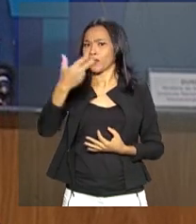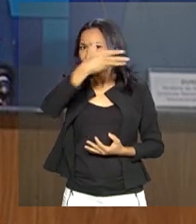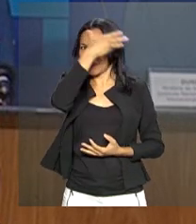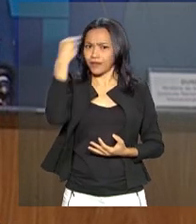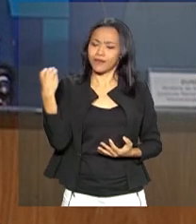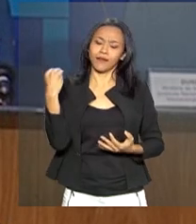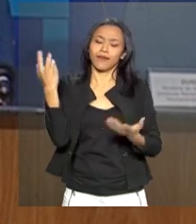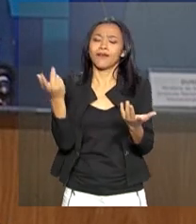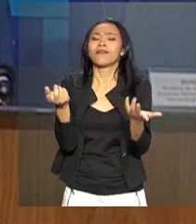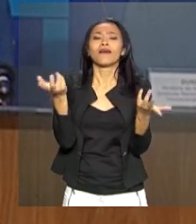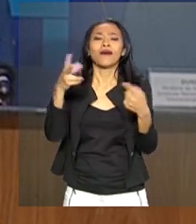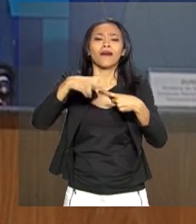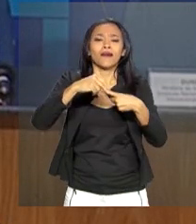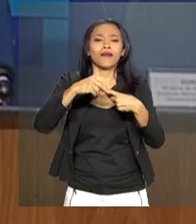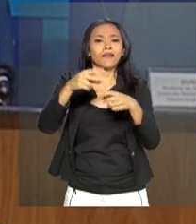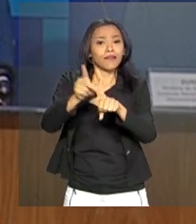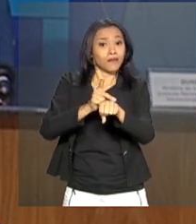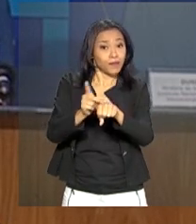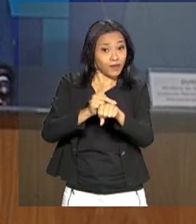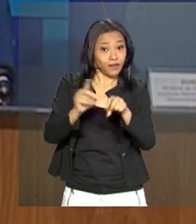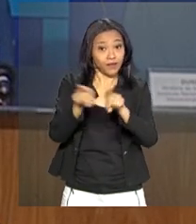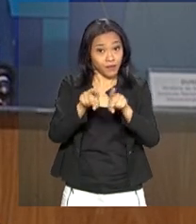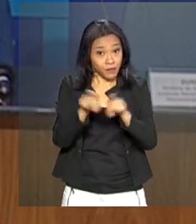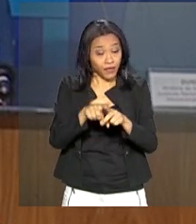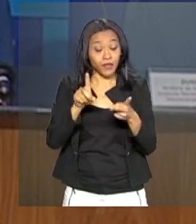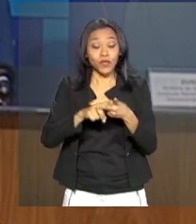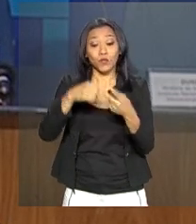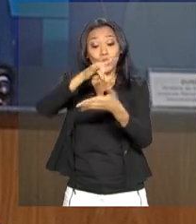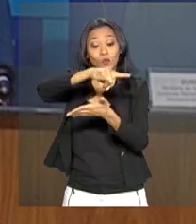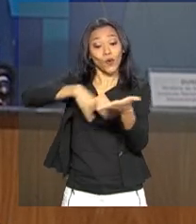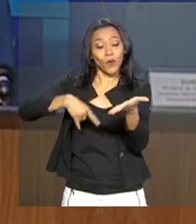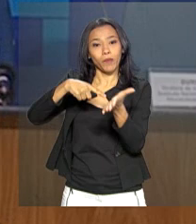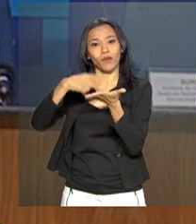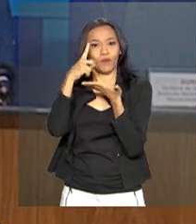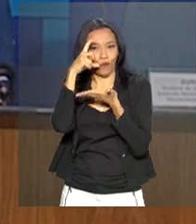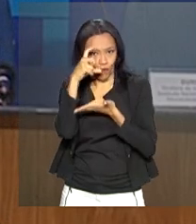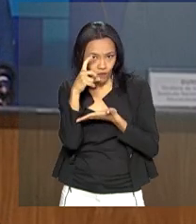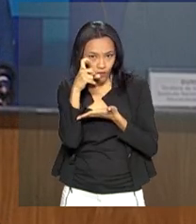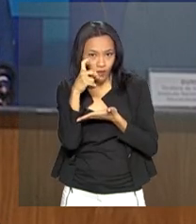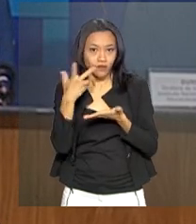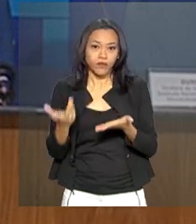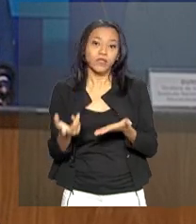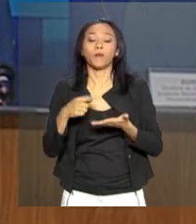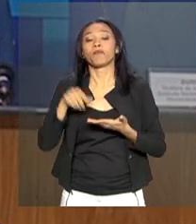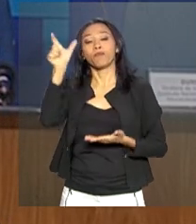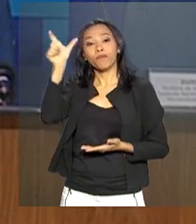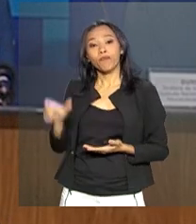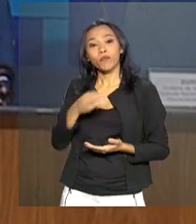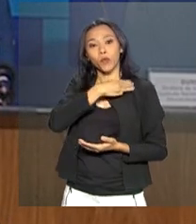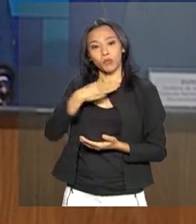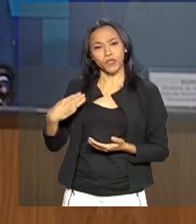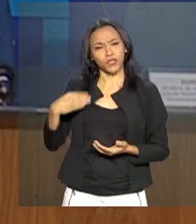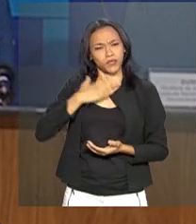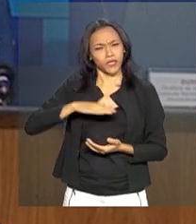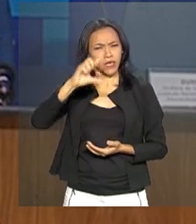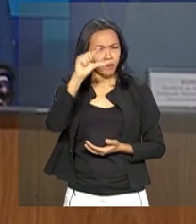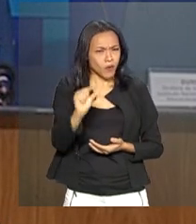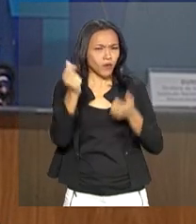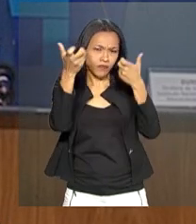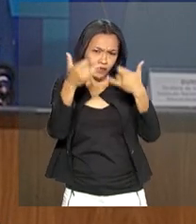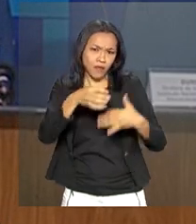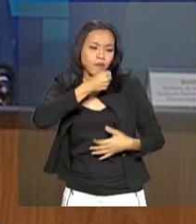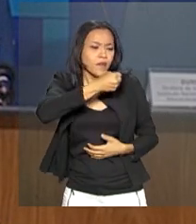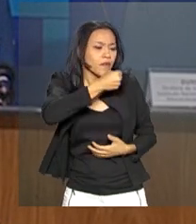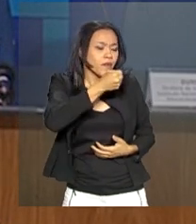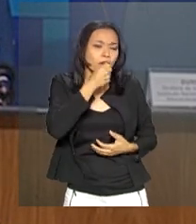caneta preta com tubo transparente e também do documento de identificação com foto. O ministro Rocieli deve falar daqui a pouco aqui com jornalistas,